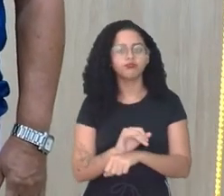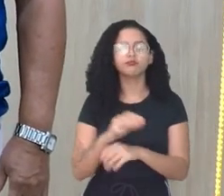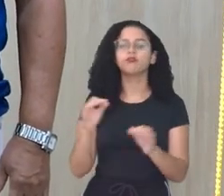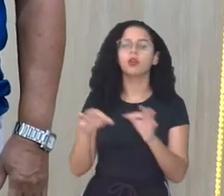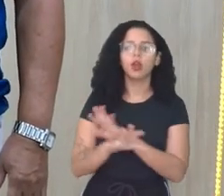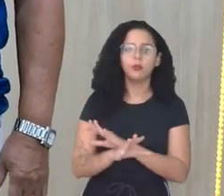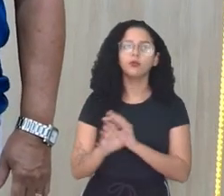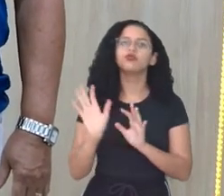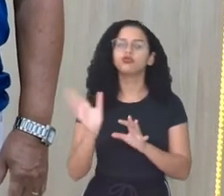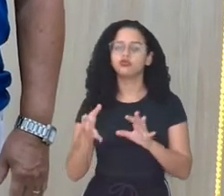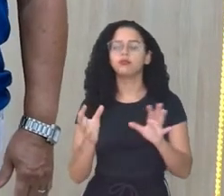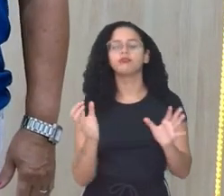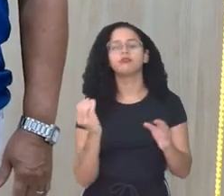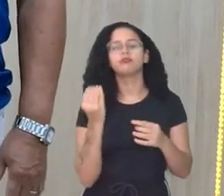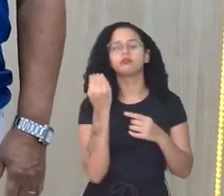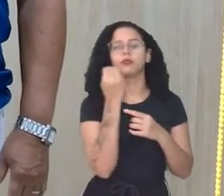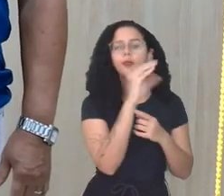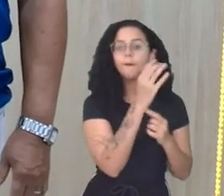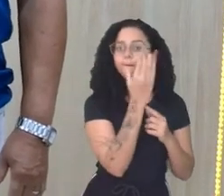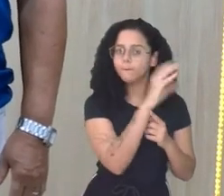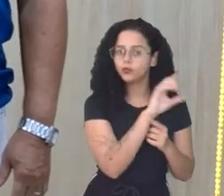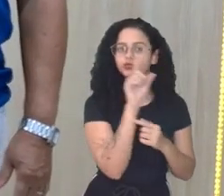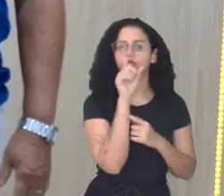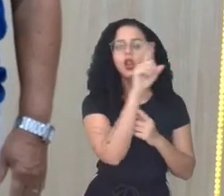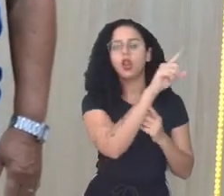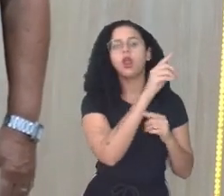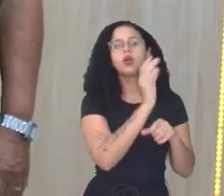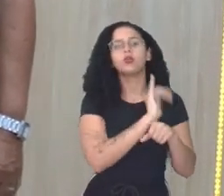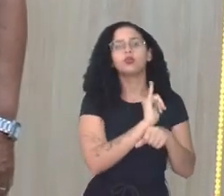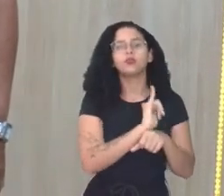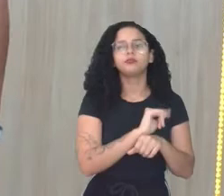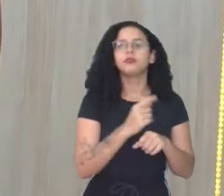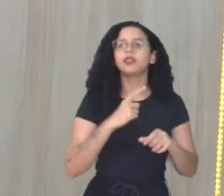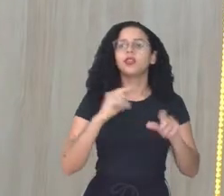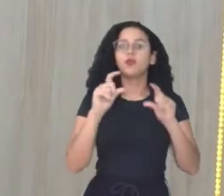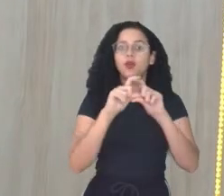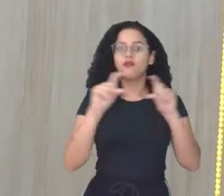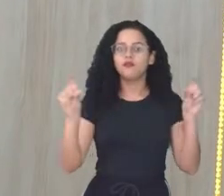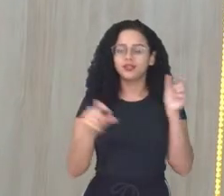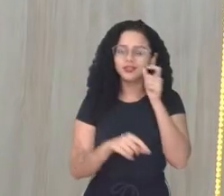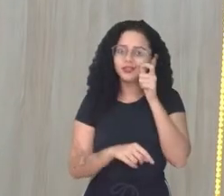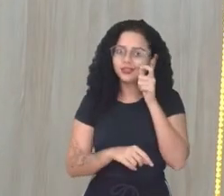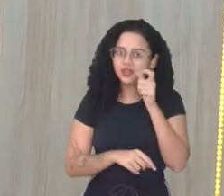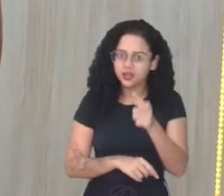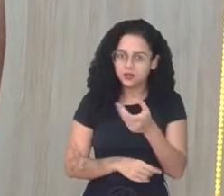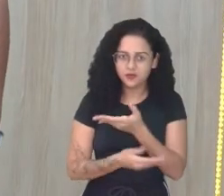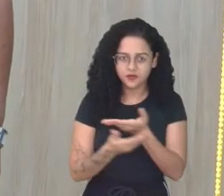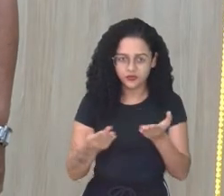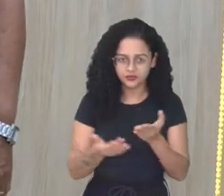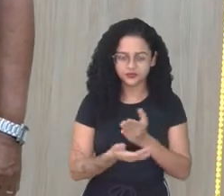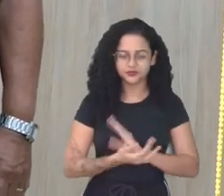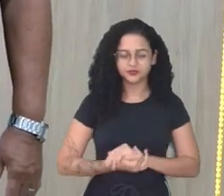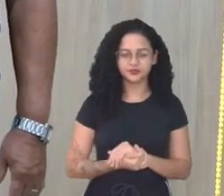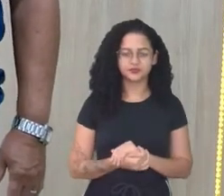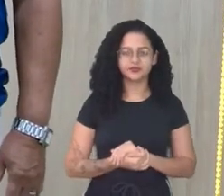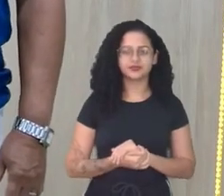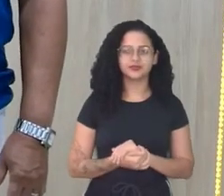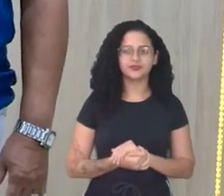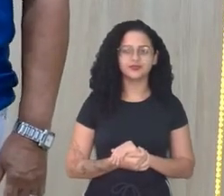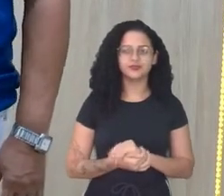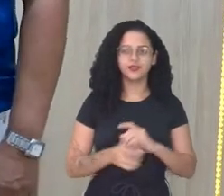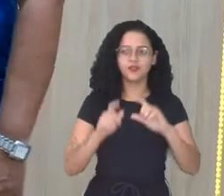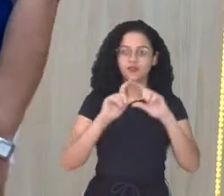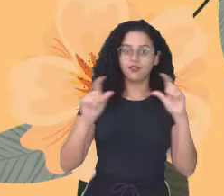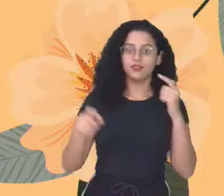terminar, tá? E eu trouxe uma frase bem interessante para vocês. Olha só, nossa